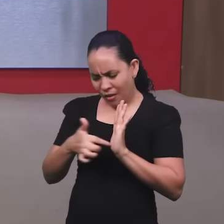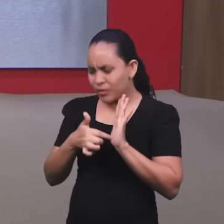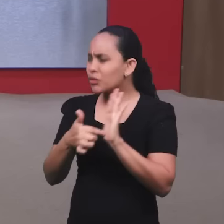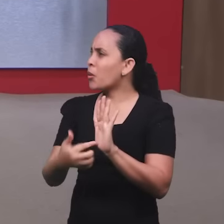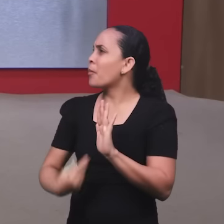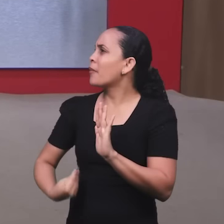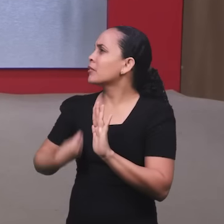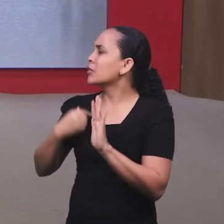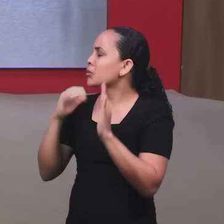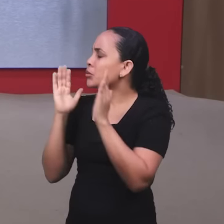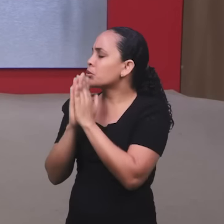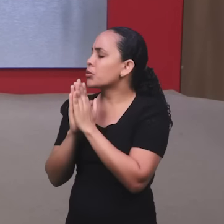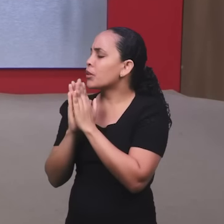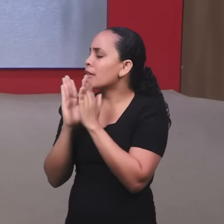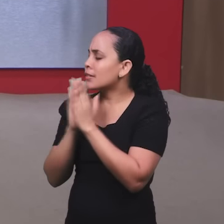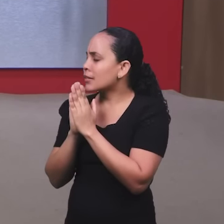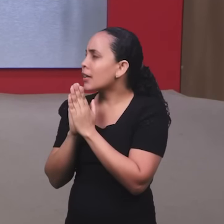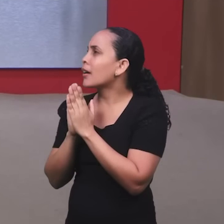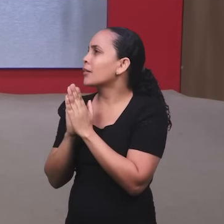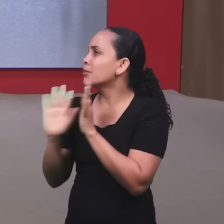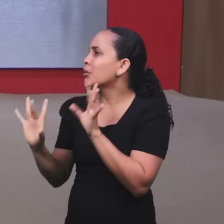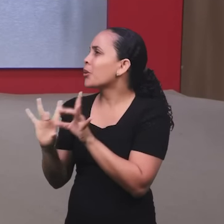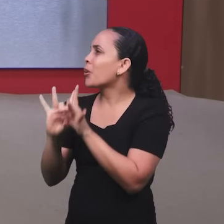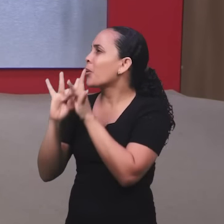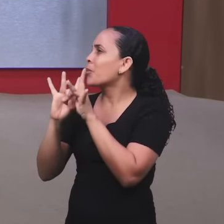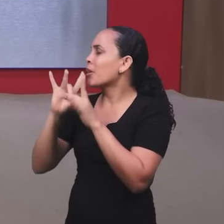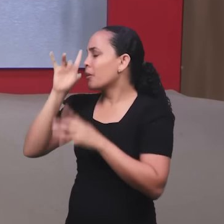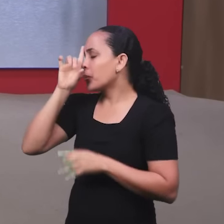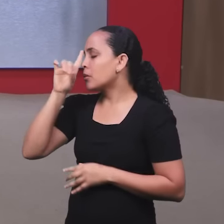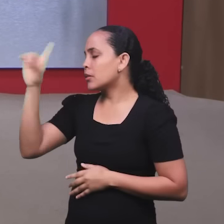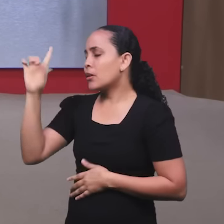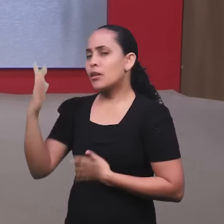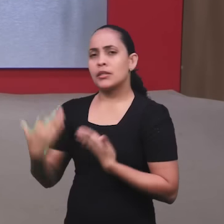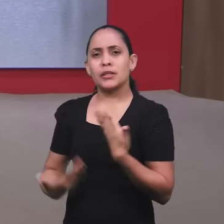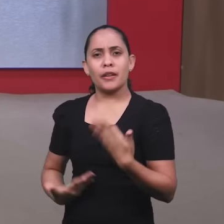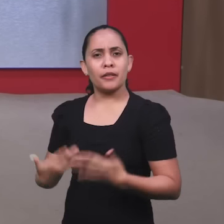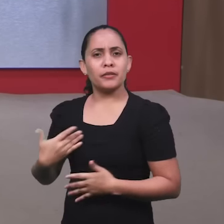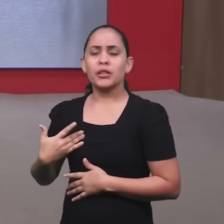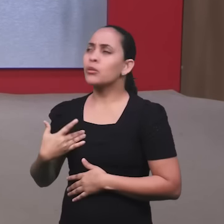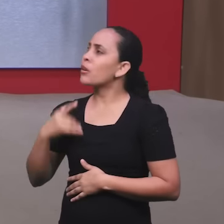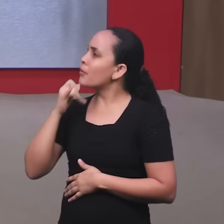de oração, numa vida no corpo, servindo ao Senhor,